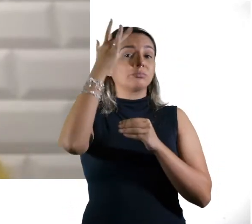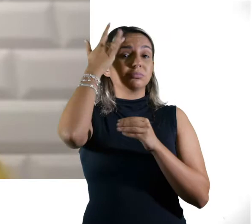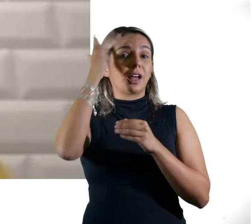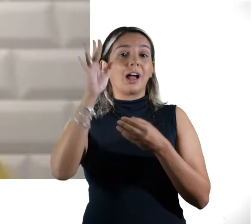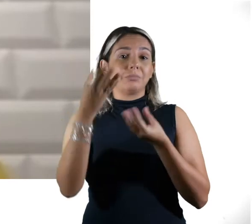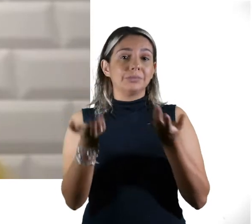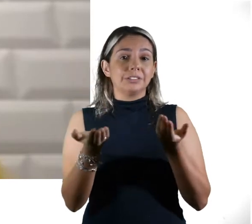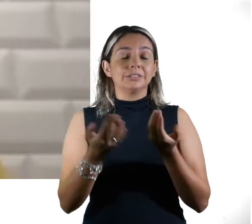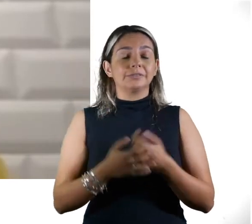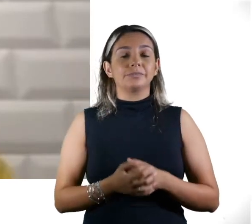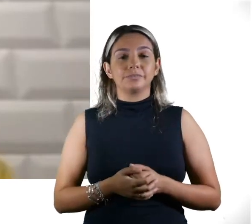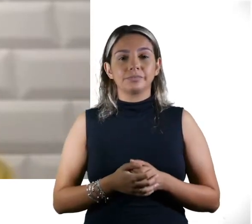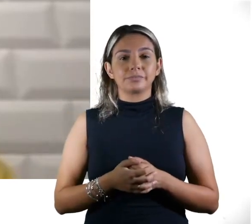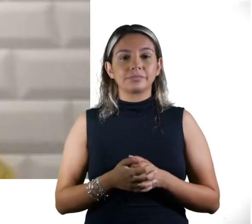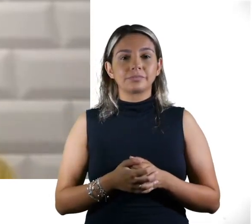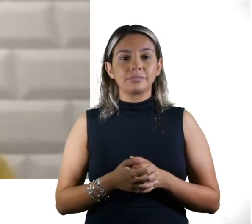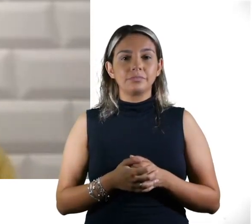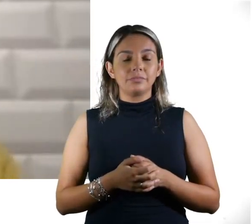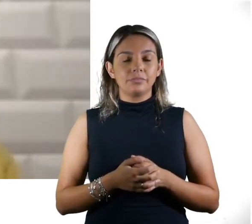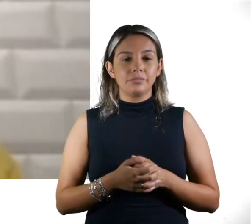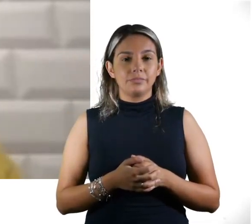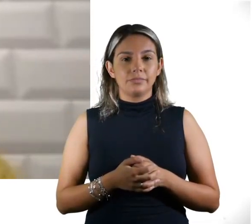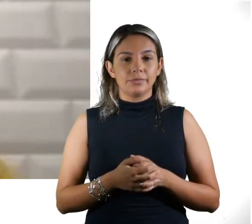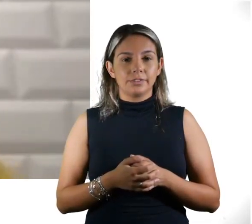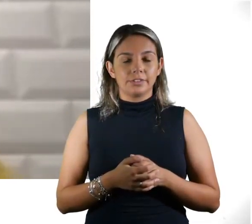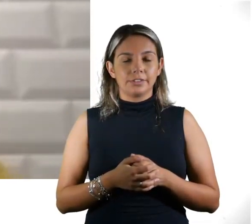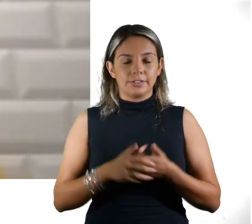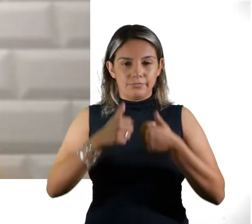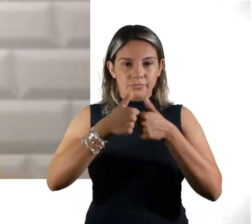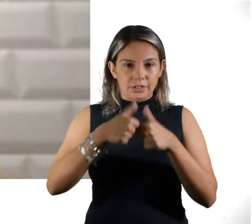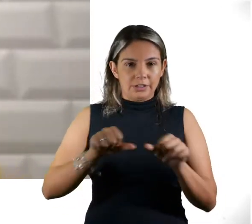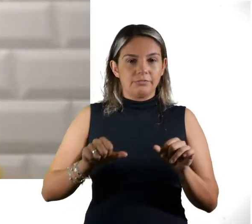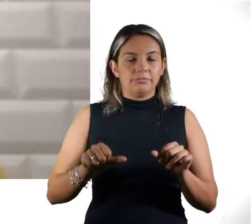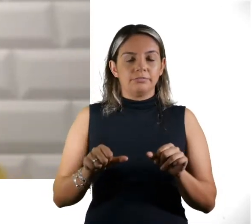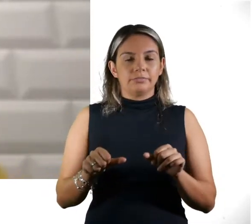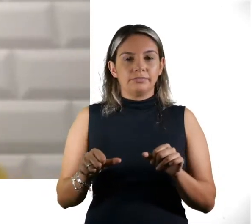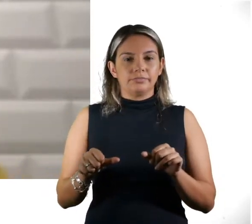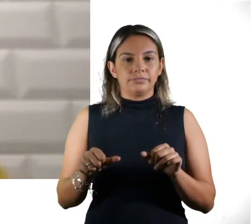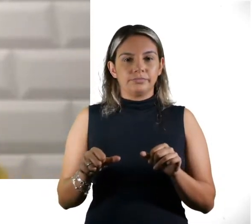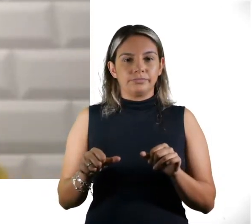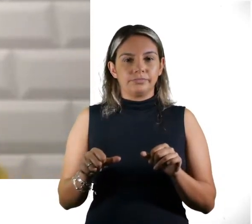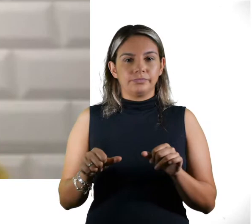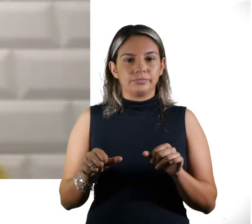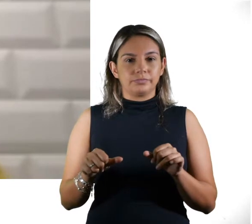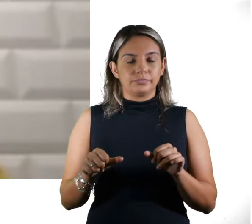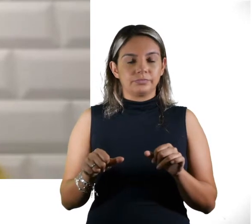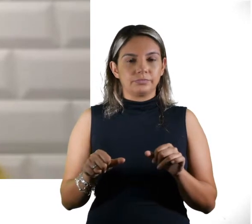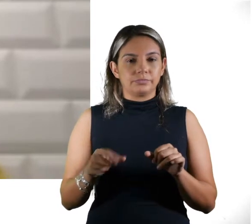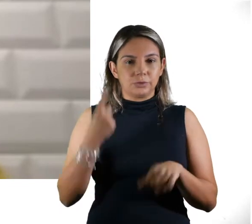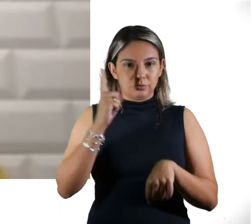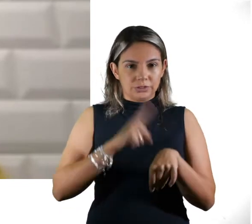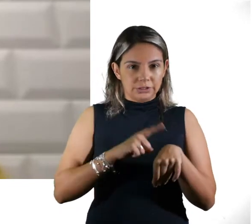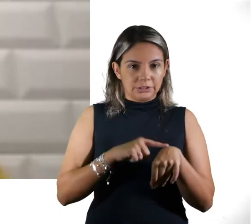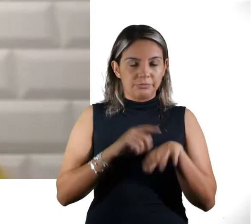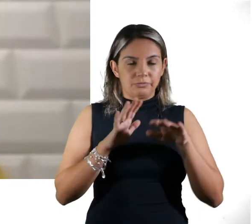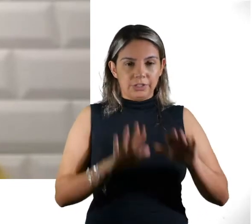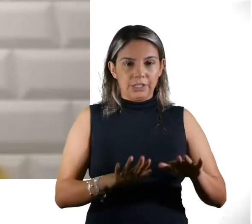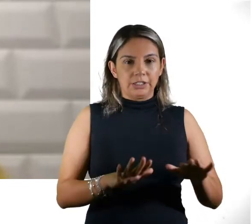Enfim, é navegação à vista, mas em princípio tenciono ficar ainda um tempo